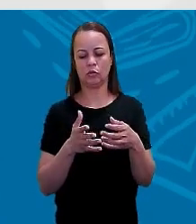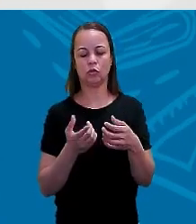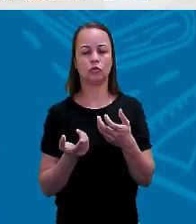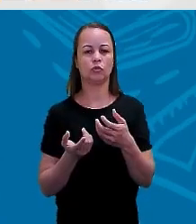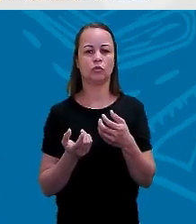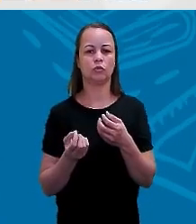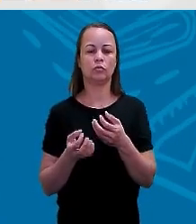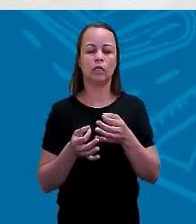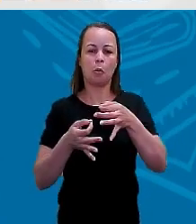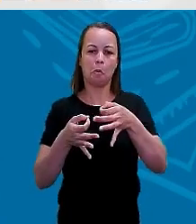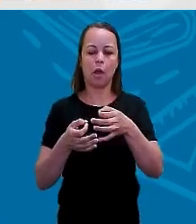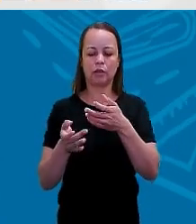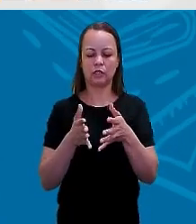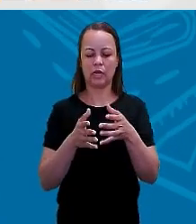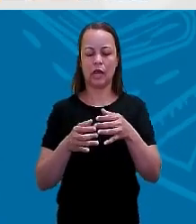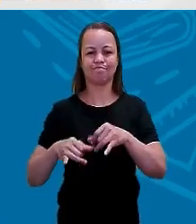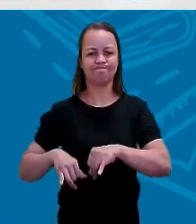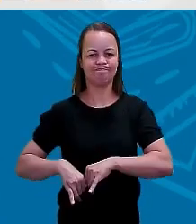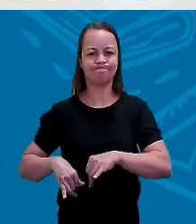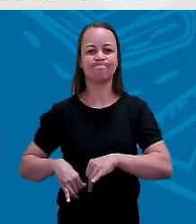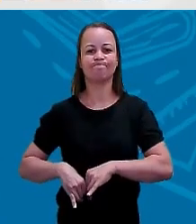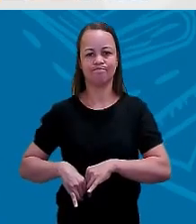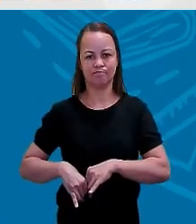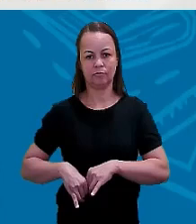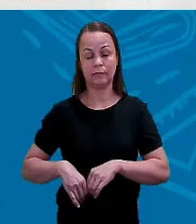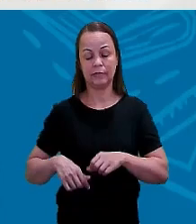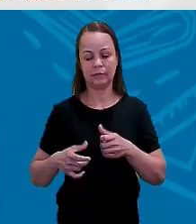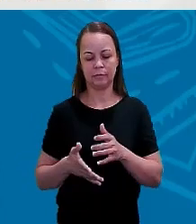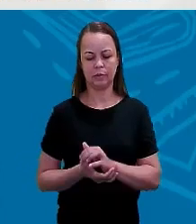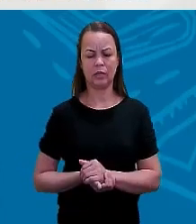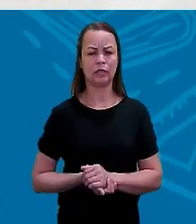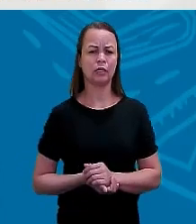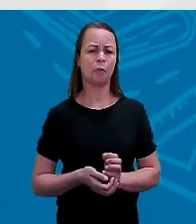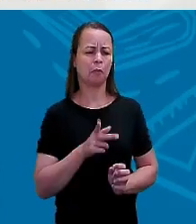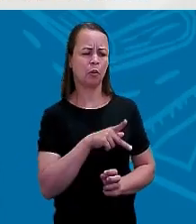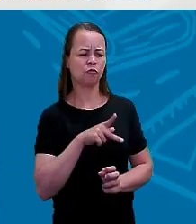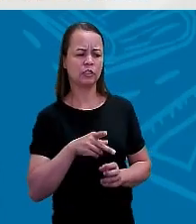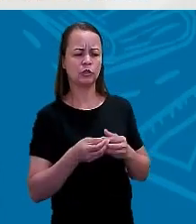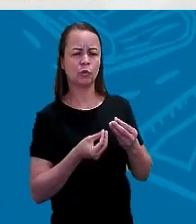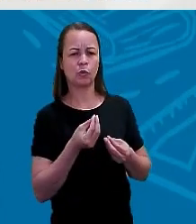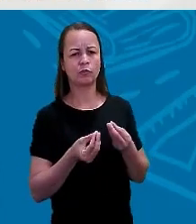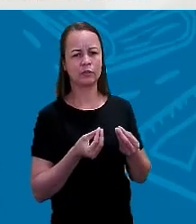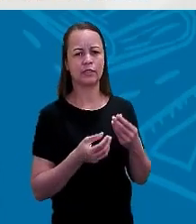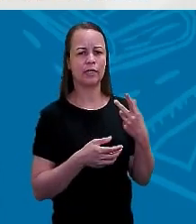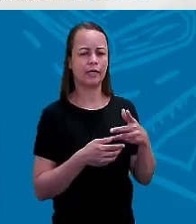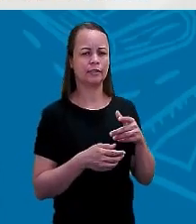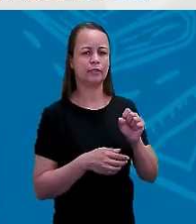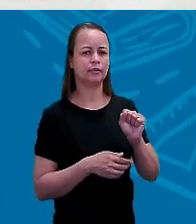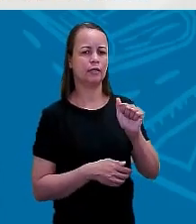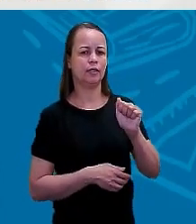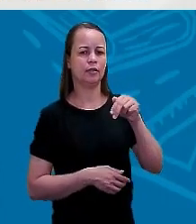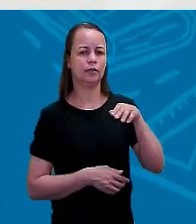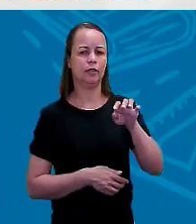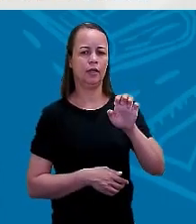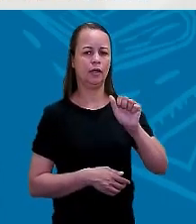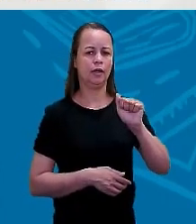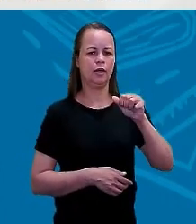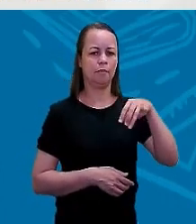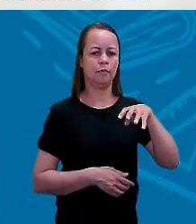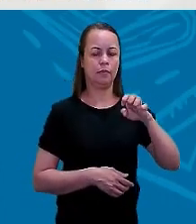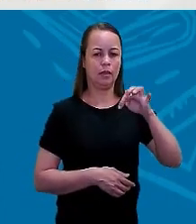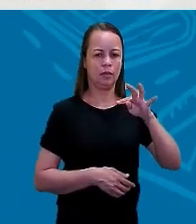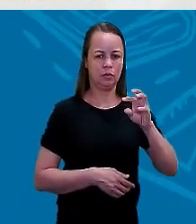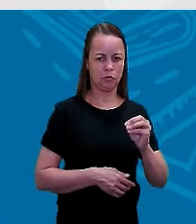irá sofrer, tá certo? E o que seria, professor, esse saneamento básico? Tenho certeza que aí de casa vocês vão